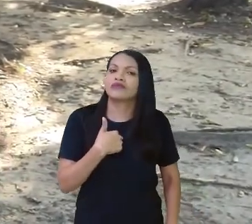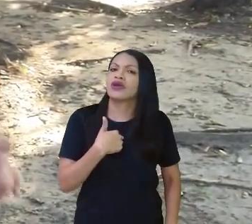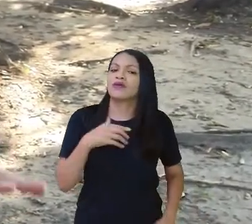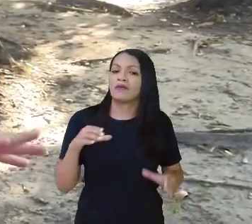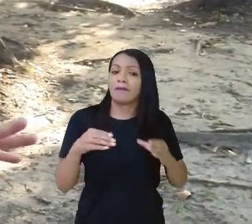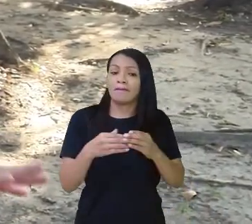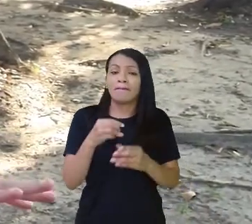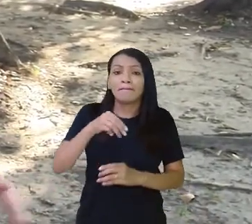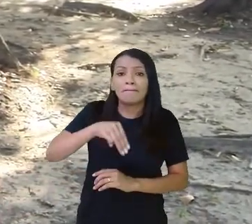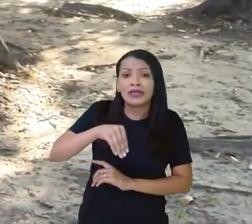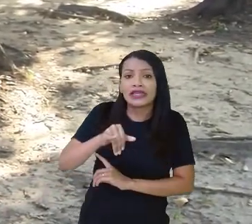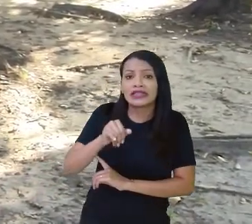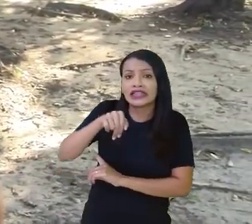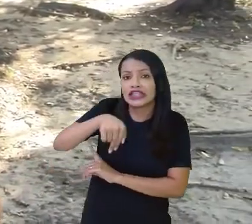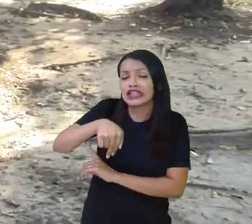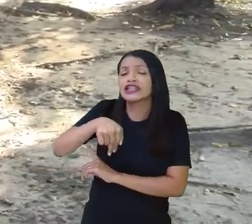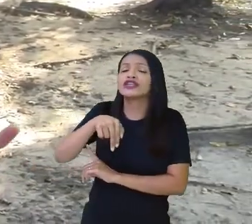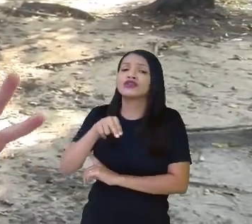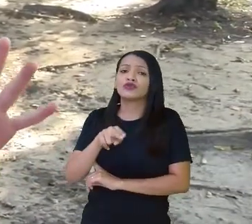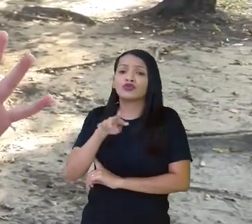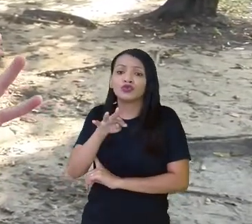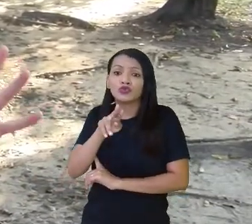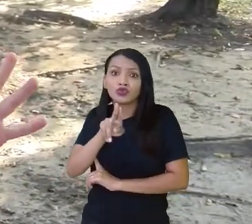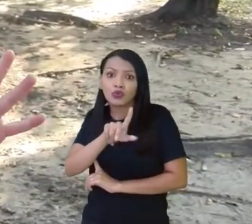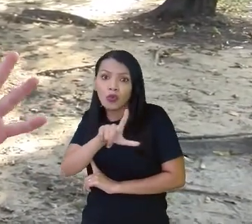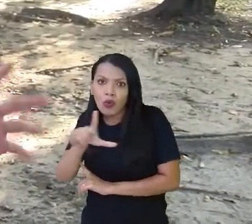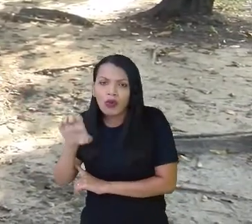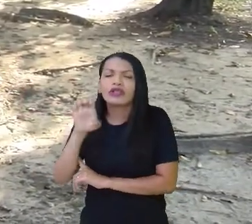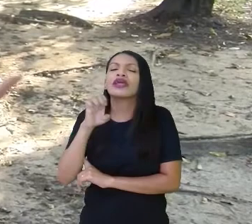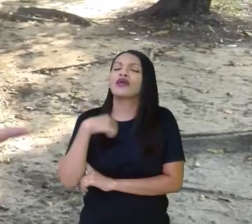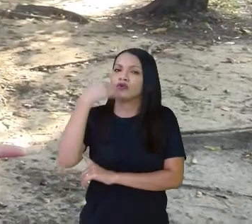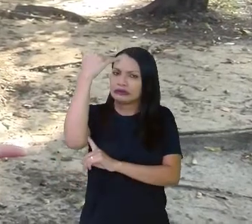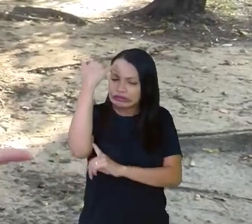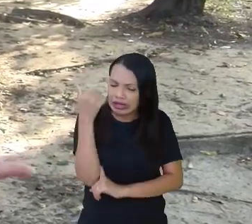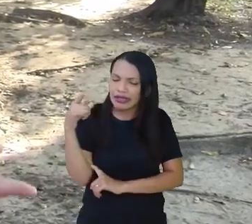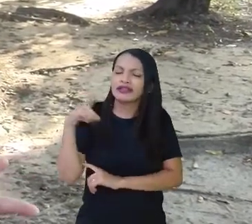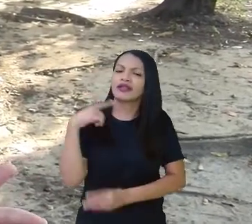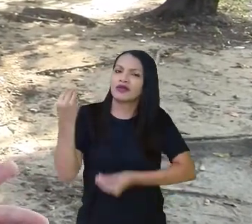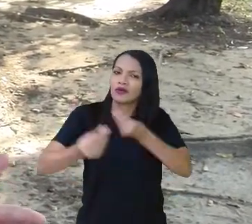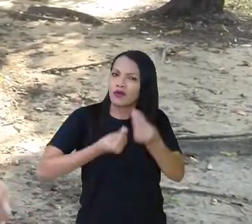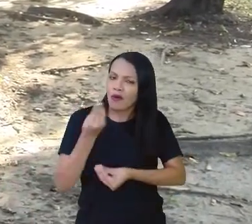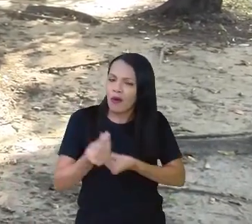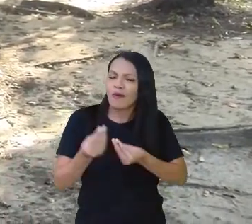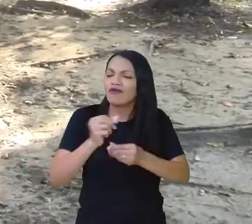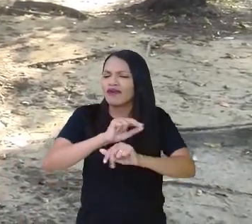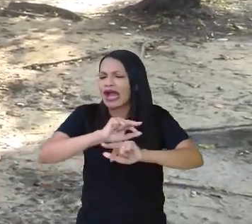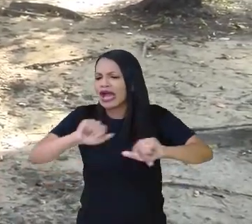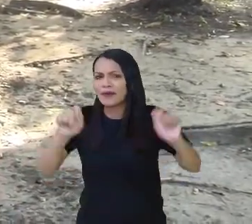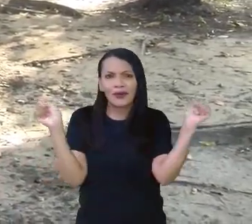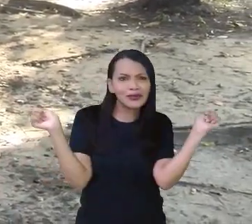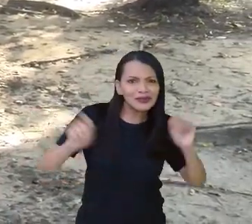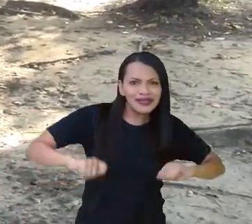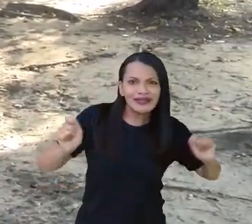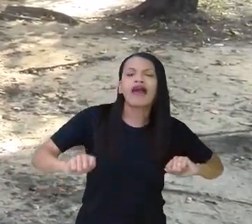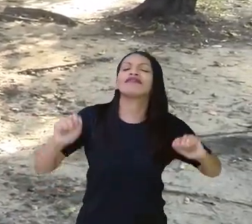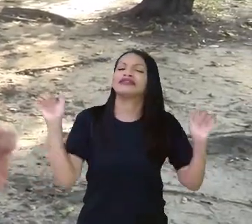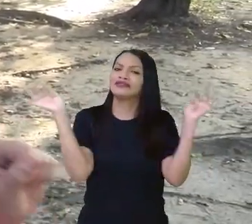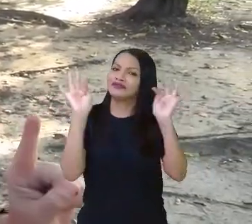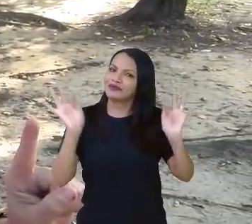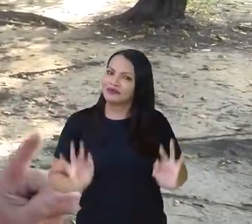Tule. Eu sei que existem várias formas da gente ser feliz, né? Mas